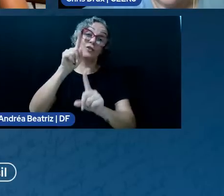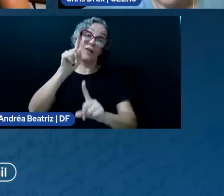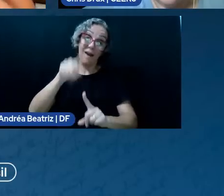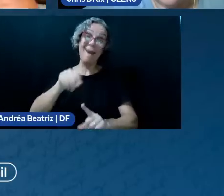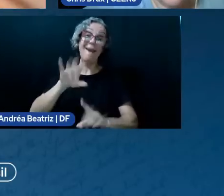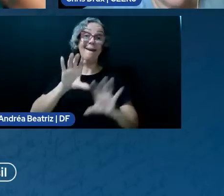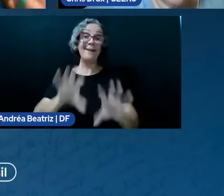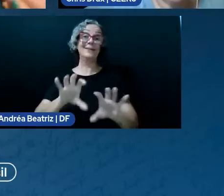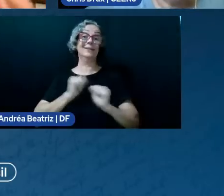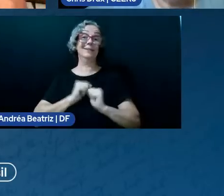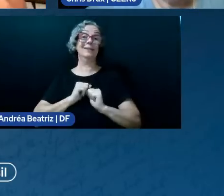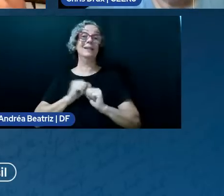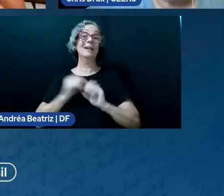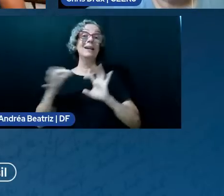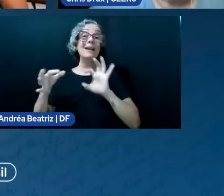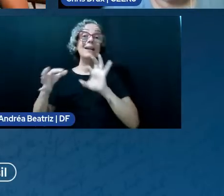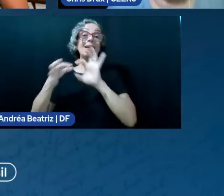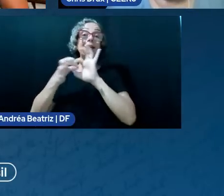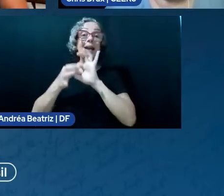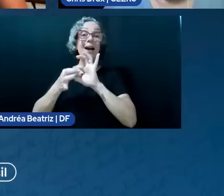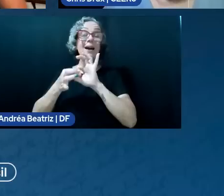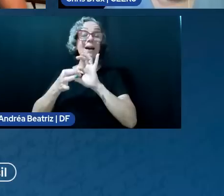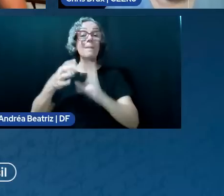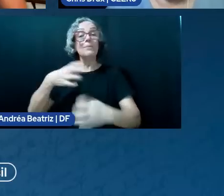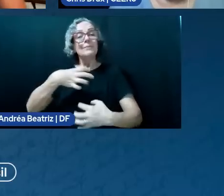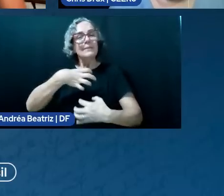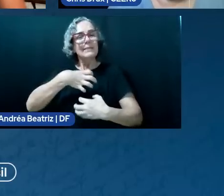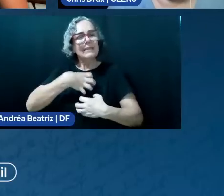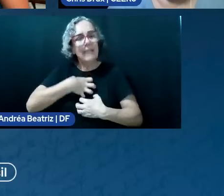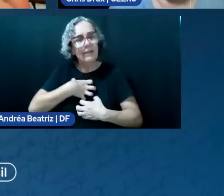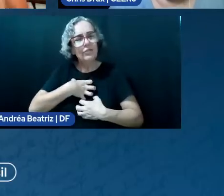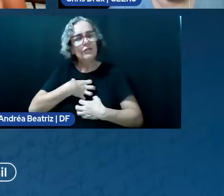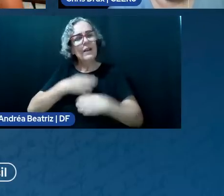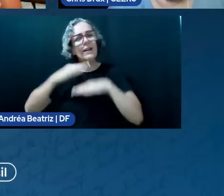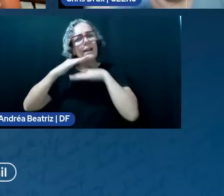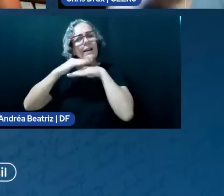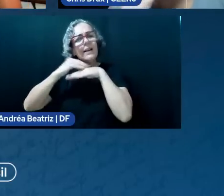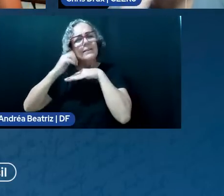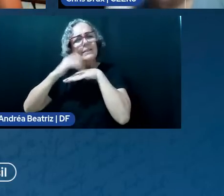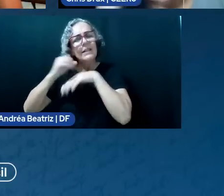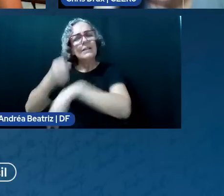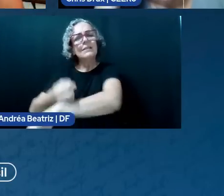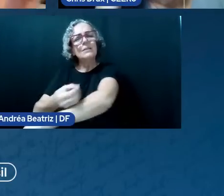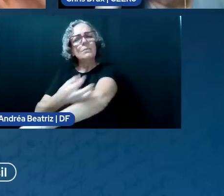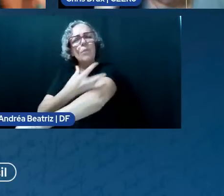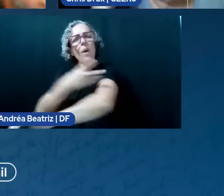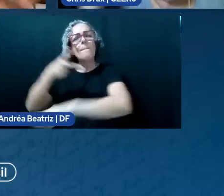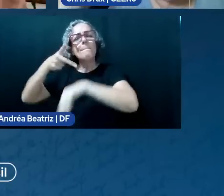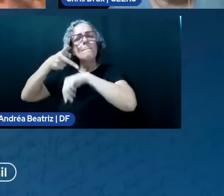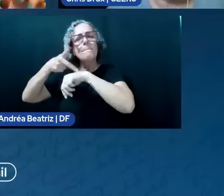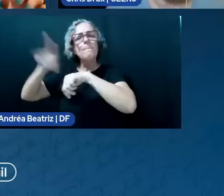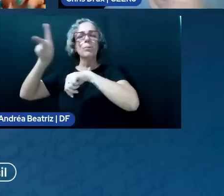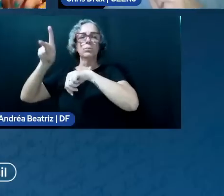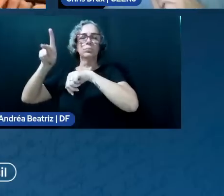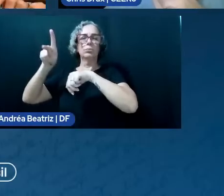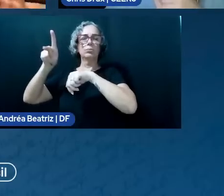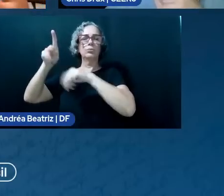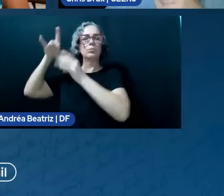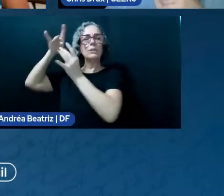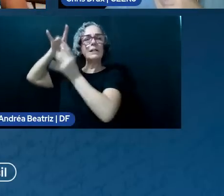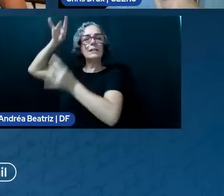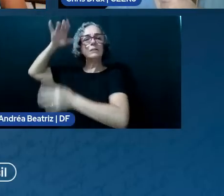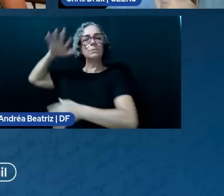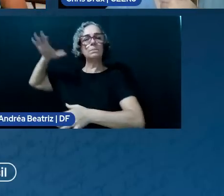por sentimentos, afeições puras, afeições espirituais. Então, eu espero que eu